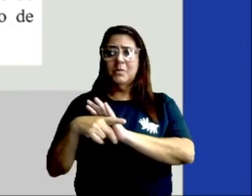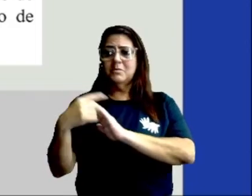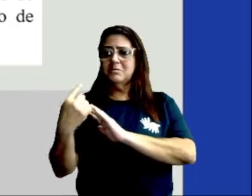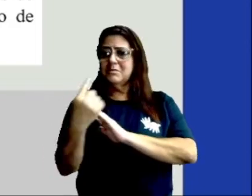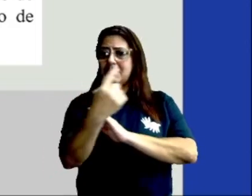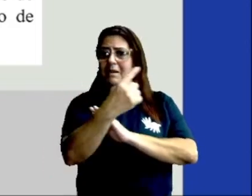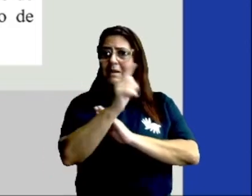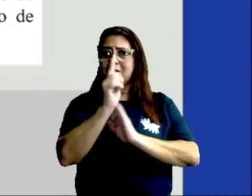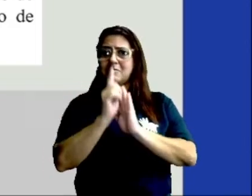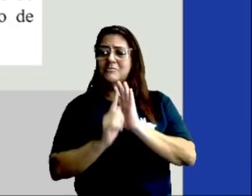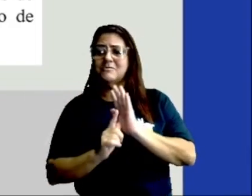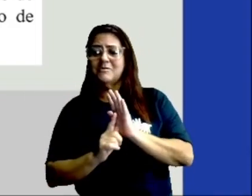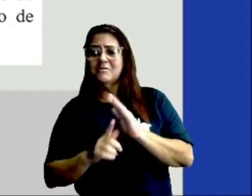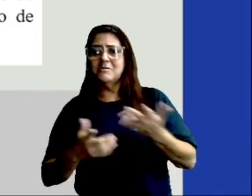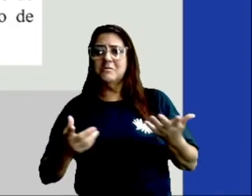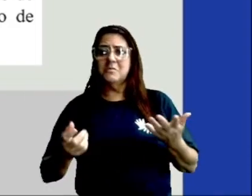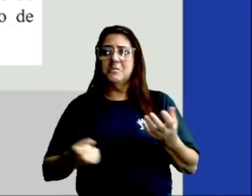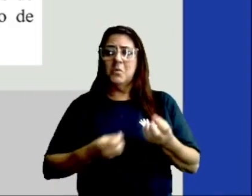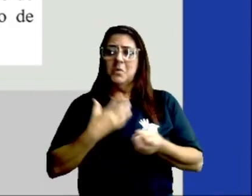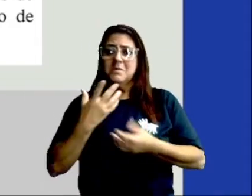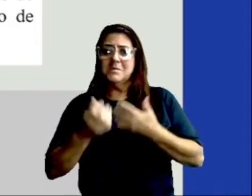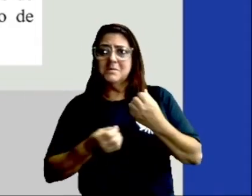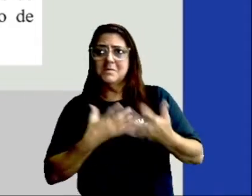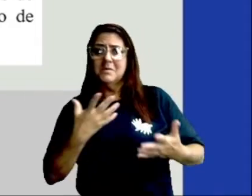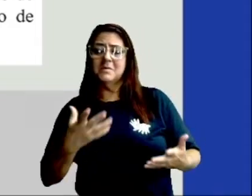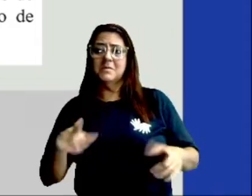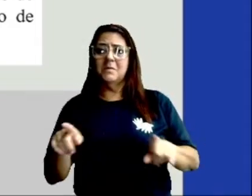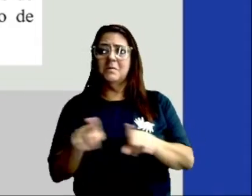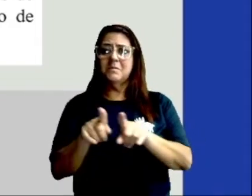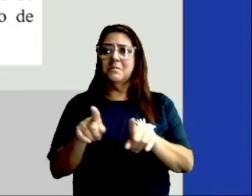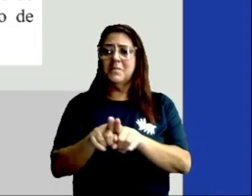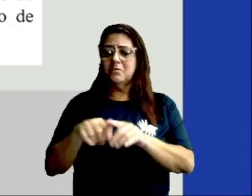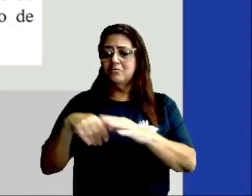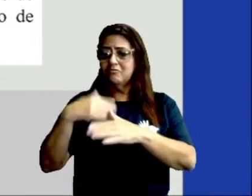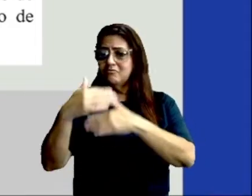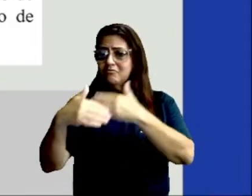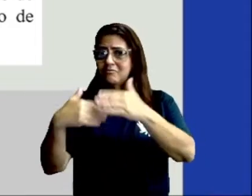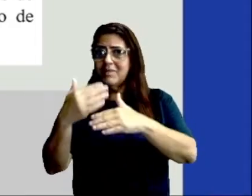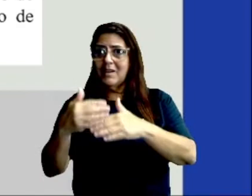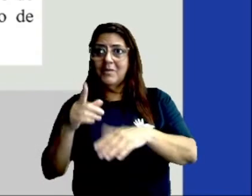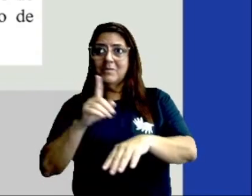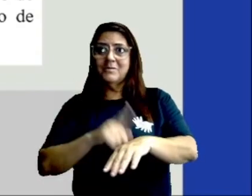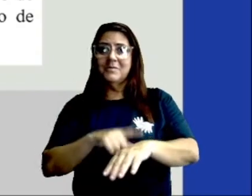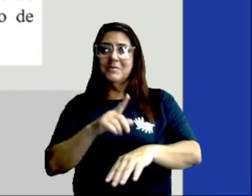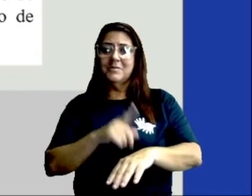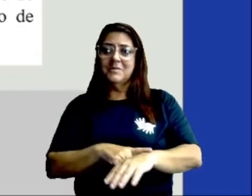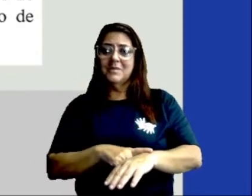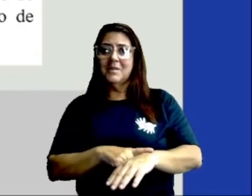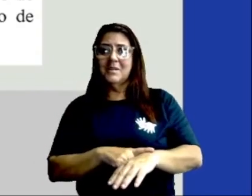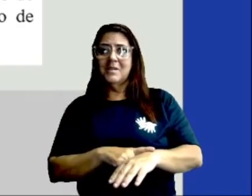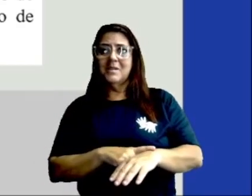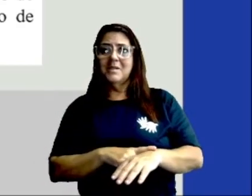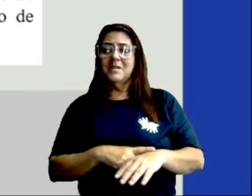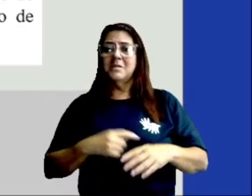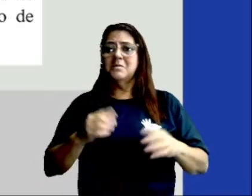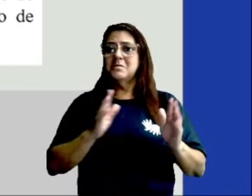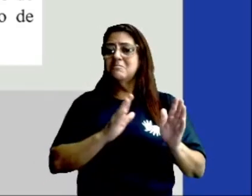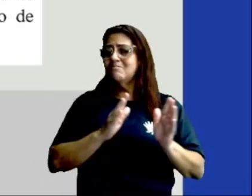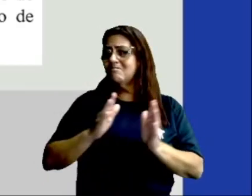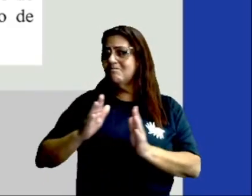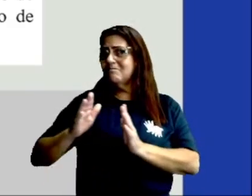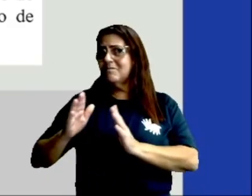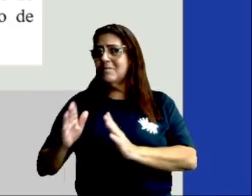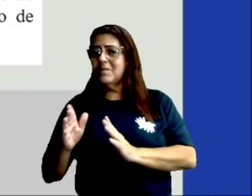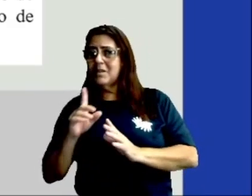gênero, os recursos coesivos que constroem a passagem do tempo e articulam suas partes,